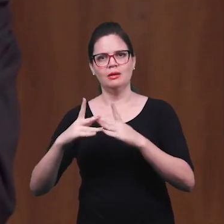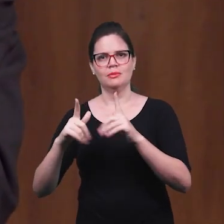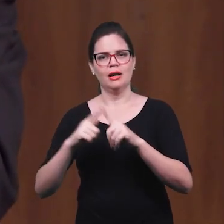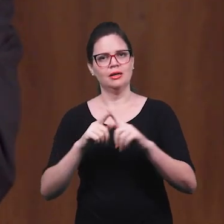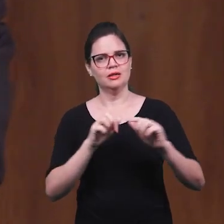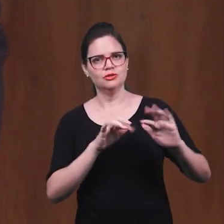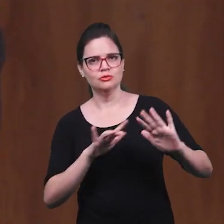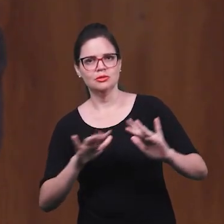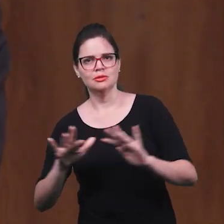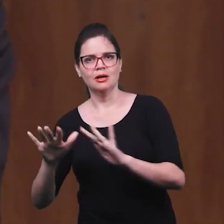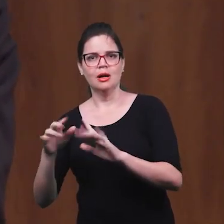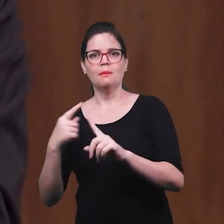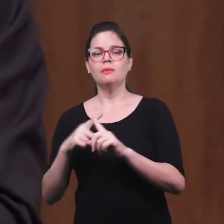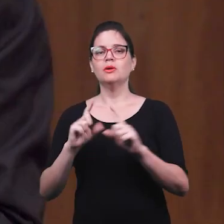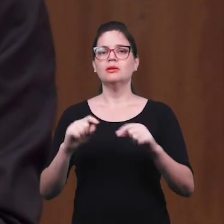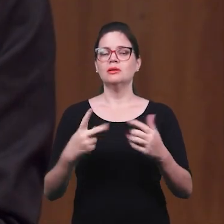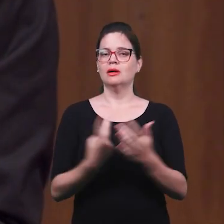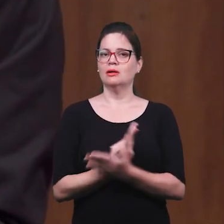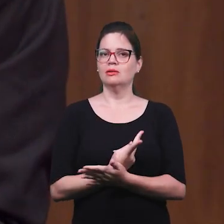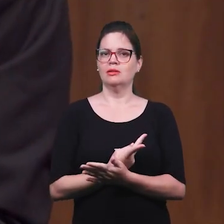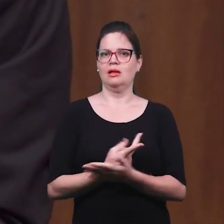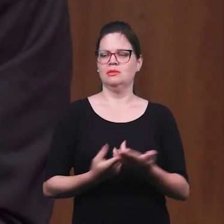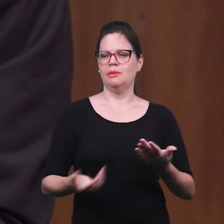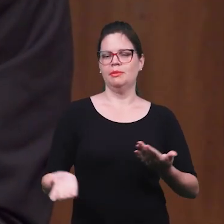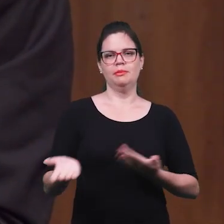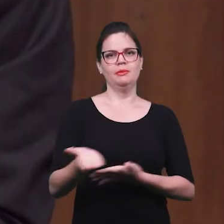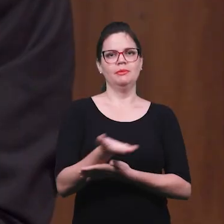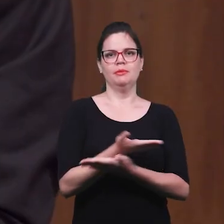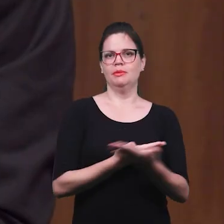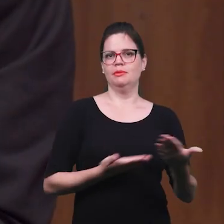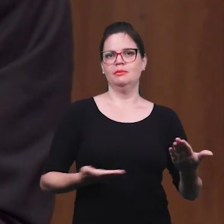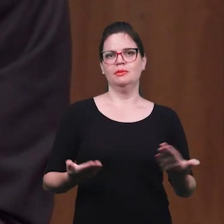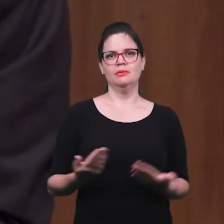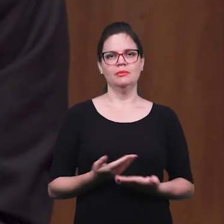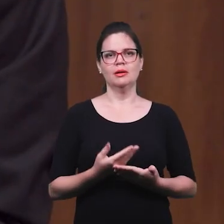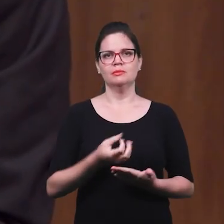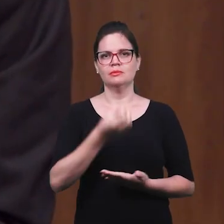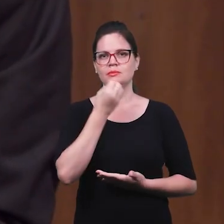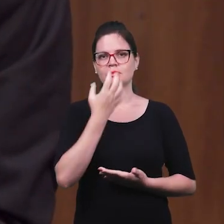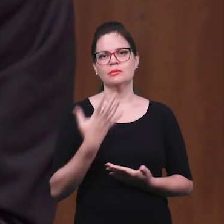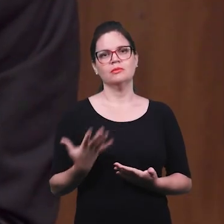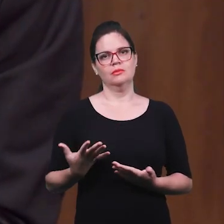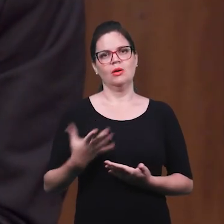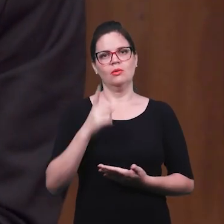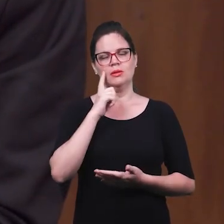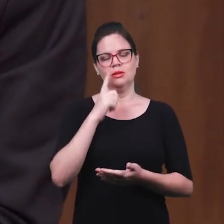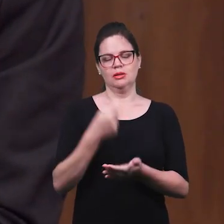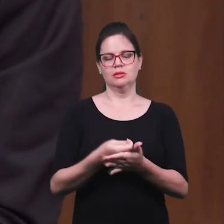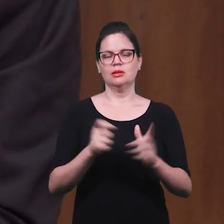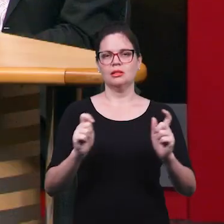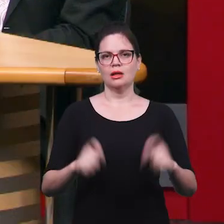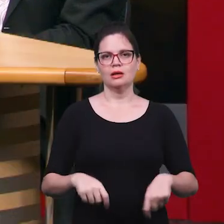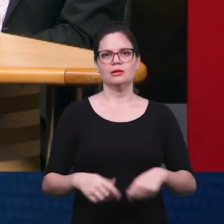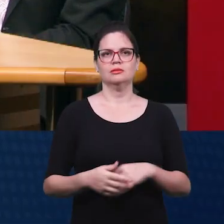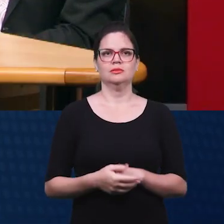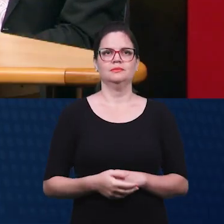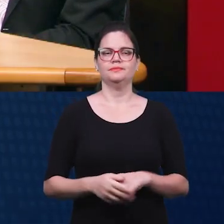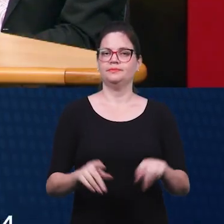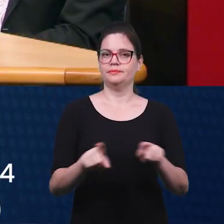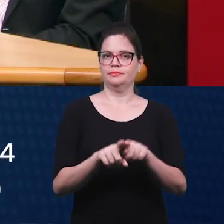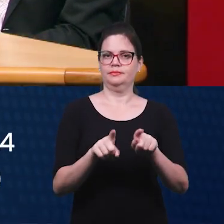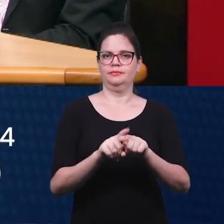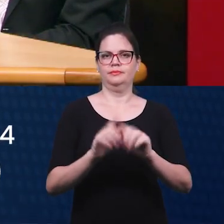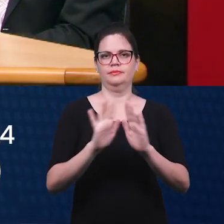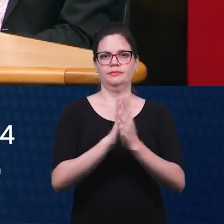isso cria um ambiente favorável para uma boa escolha e uma boa decisão. E a palavra relata